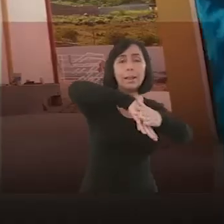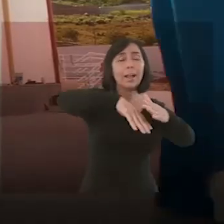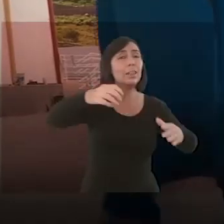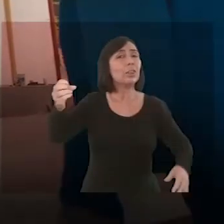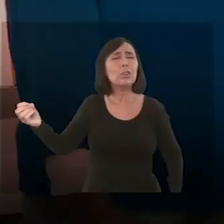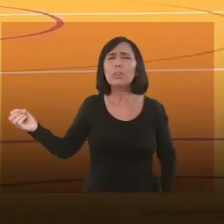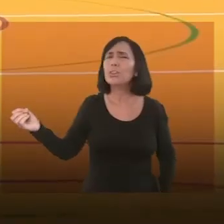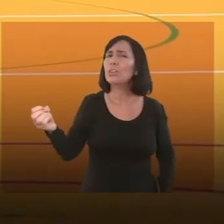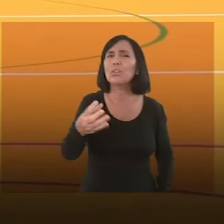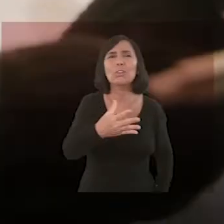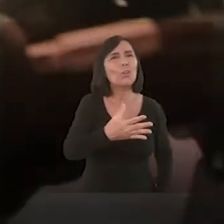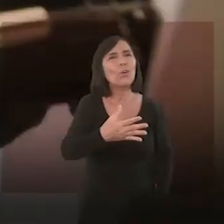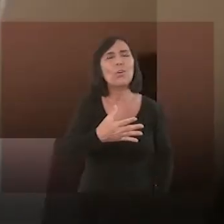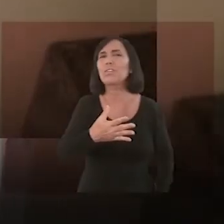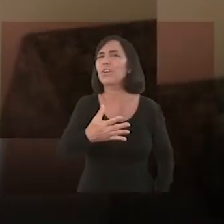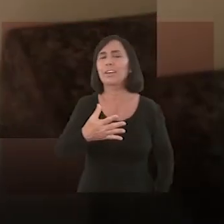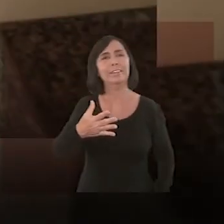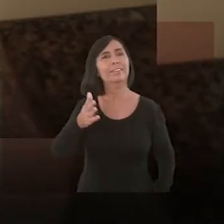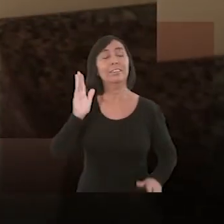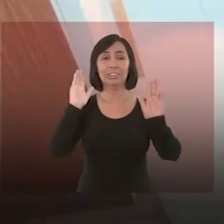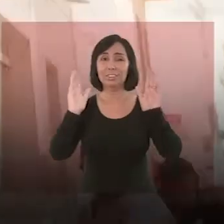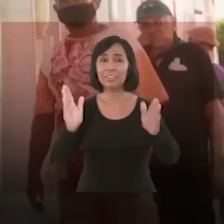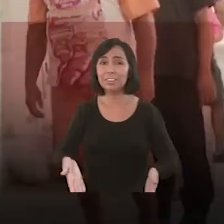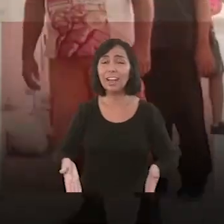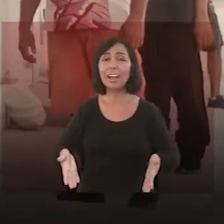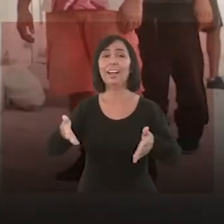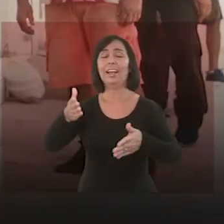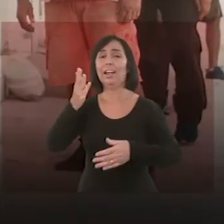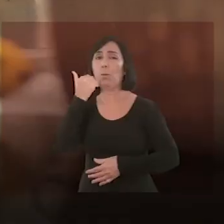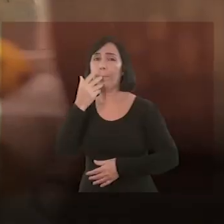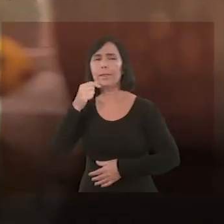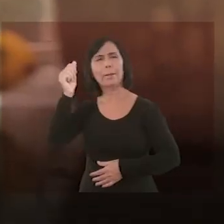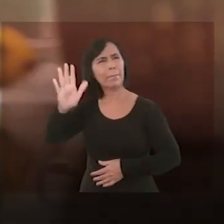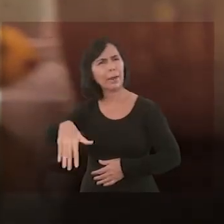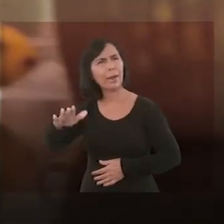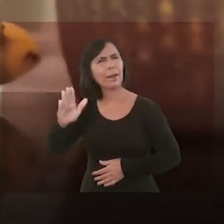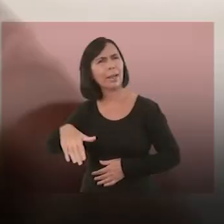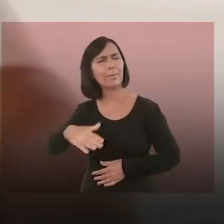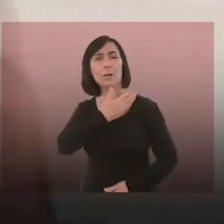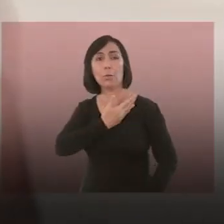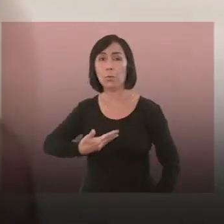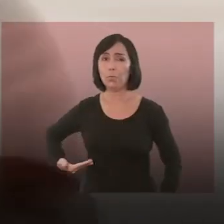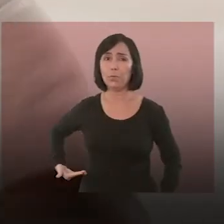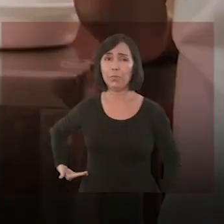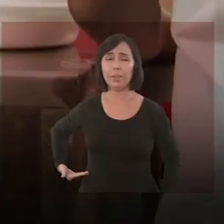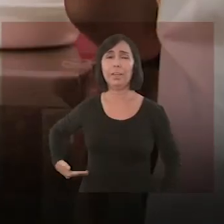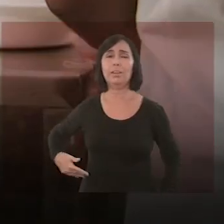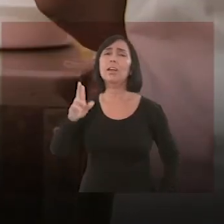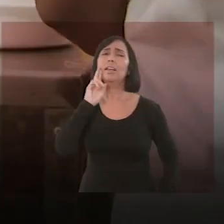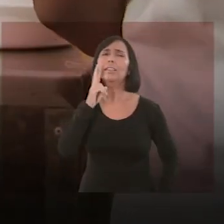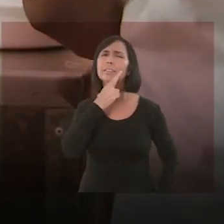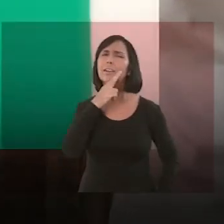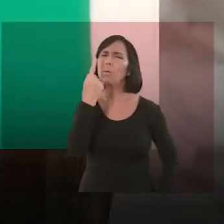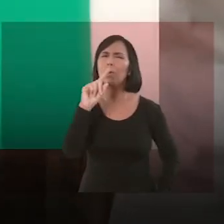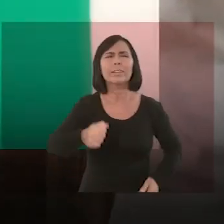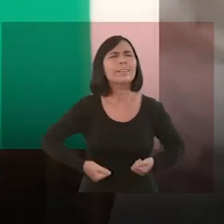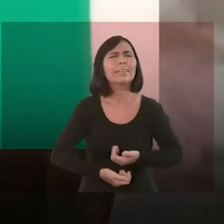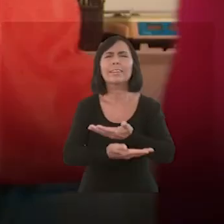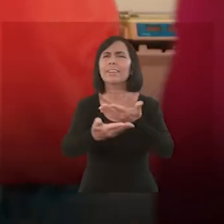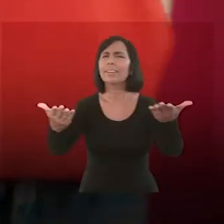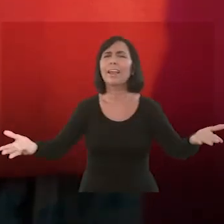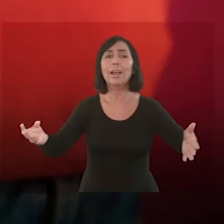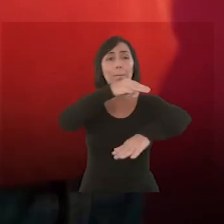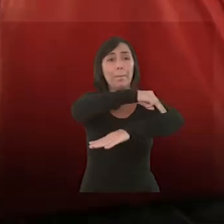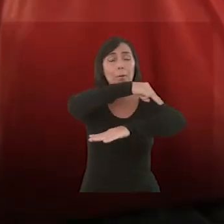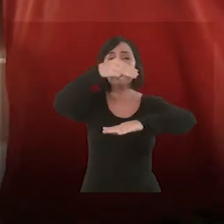Sebastião Rabelo com ginásio novinho e muito mais e para oferecer alimentação boa e barata que o Governo da Paraíba entregou mais um